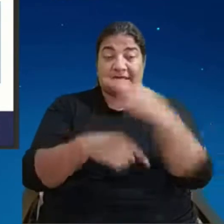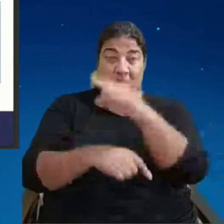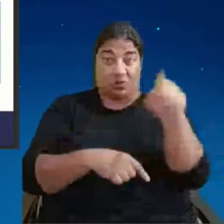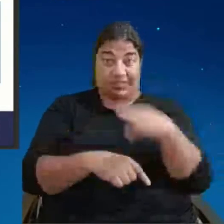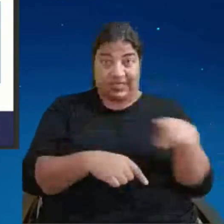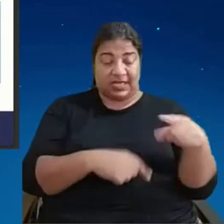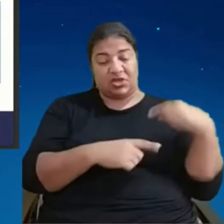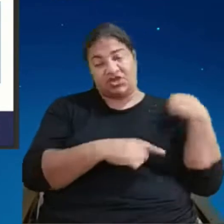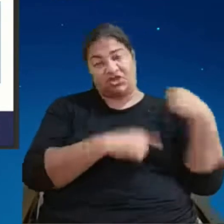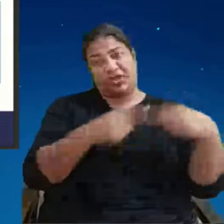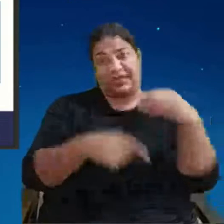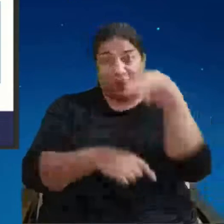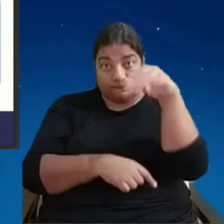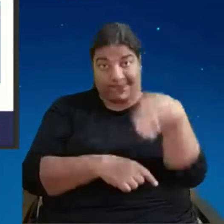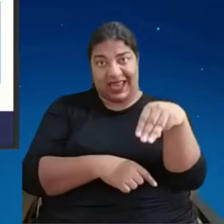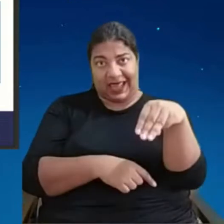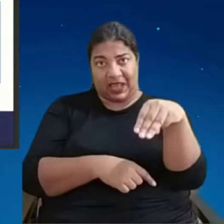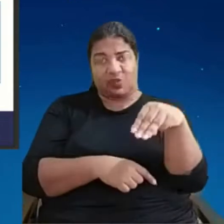percentual disso,